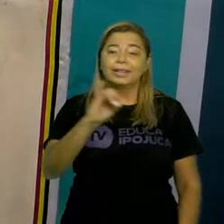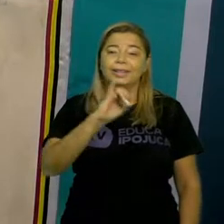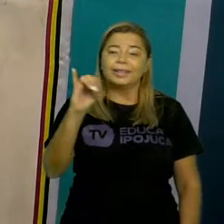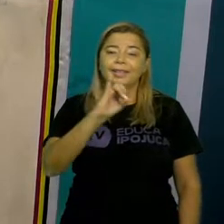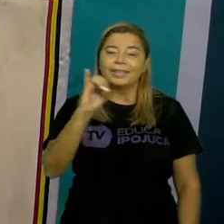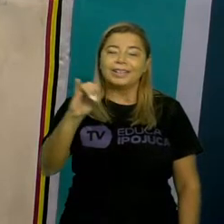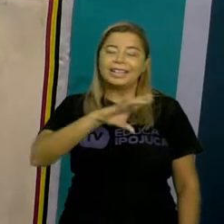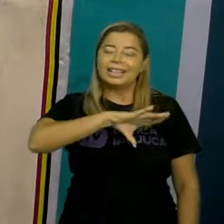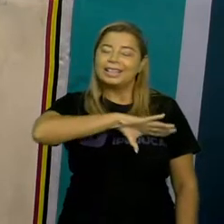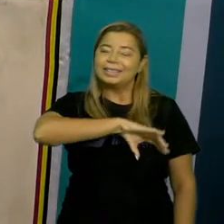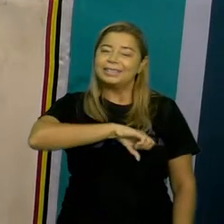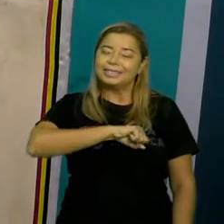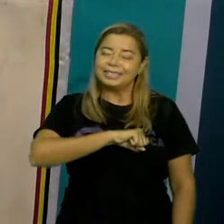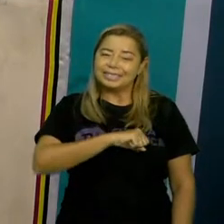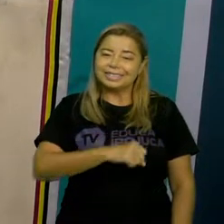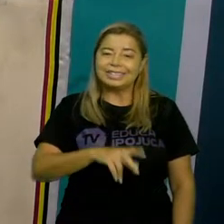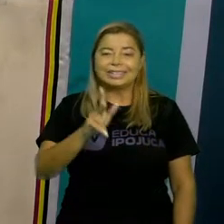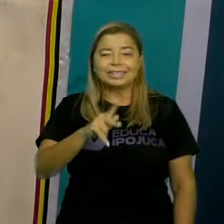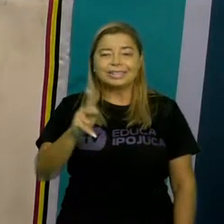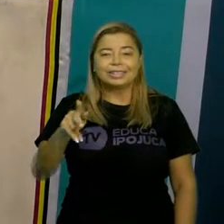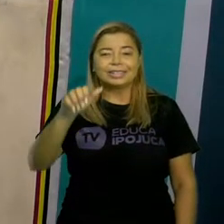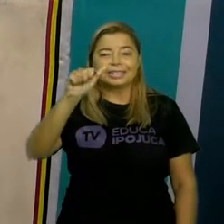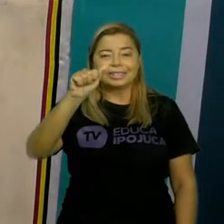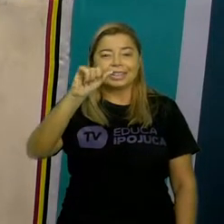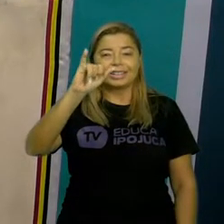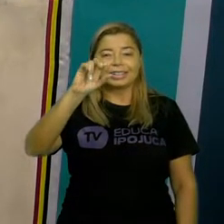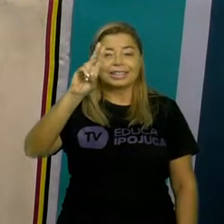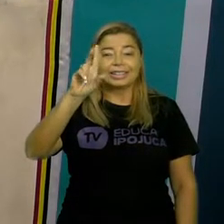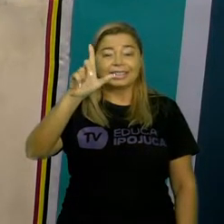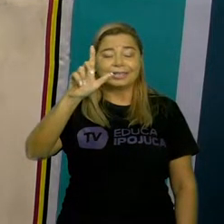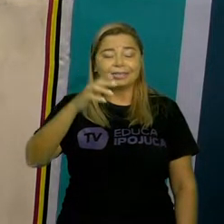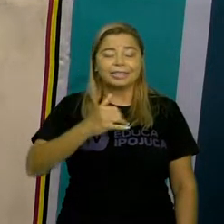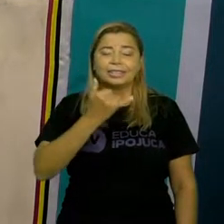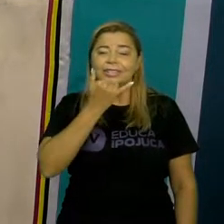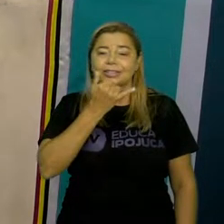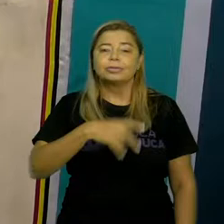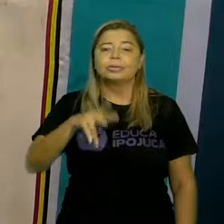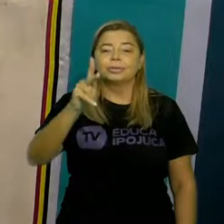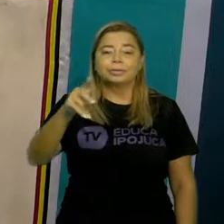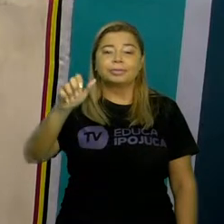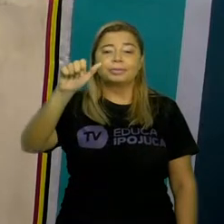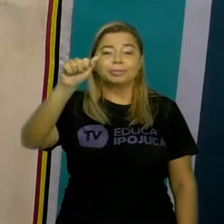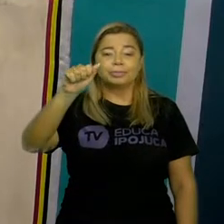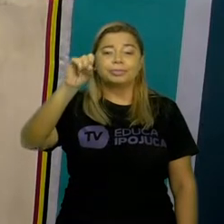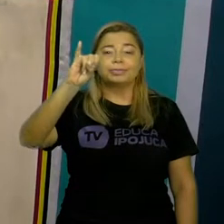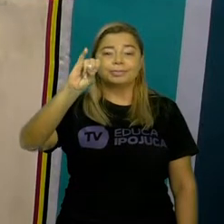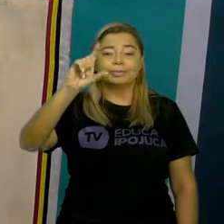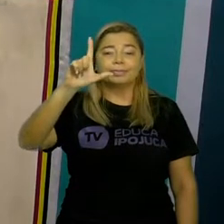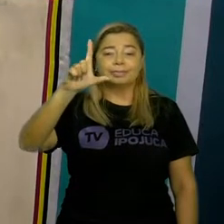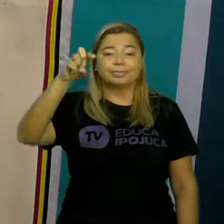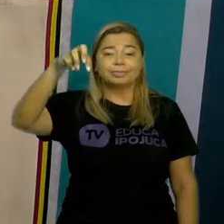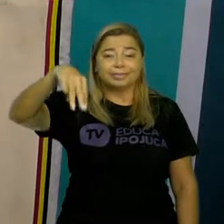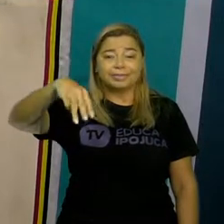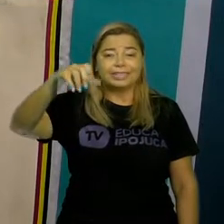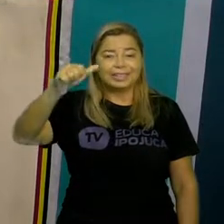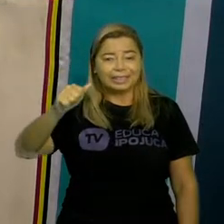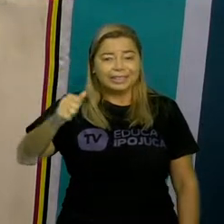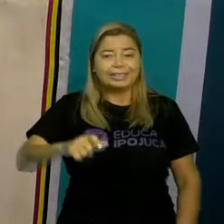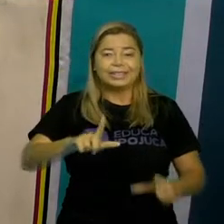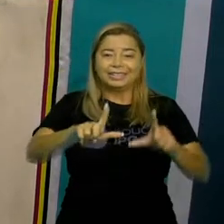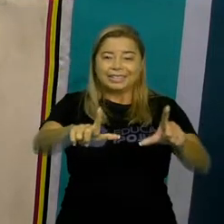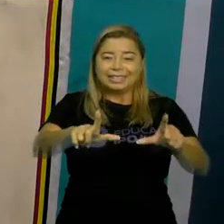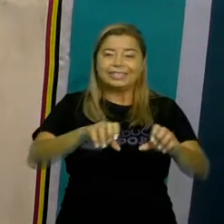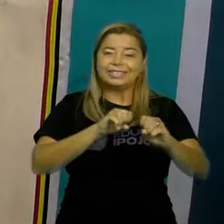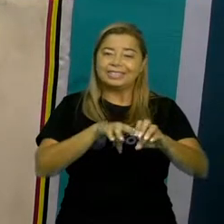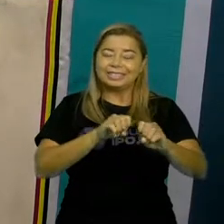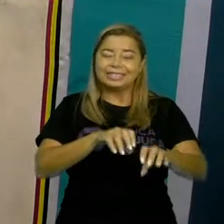Olá, meus amores, de Ailma de volta com o Educa e Pojuca, com mais aulinhas bem legais